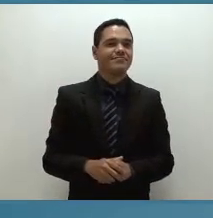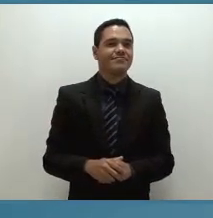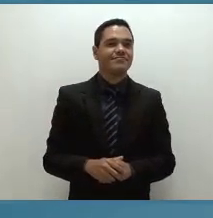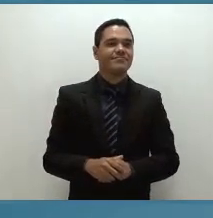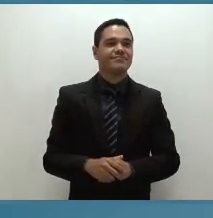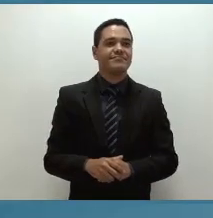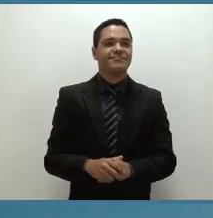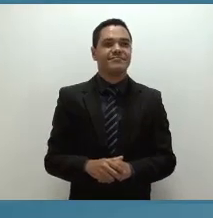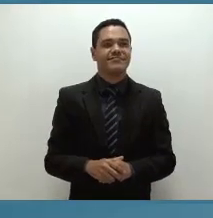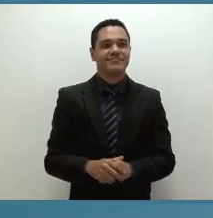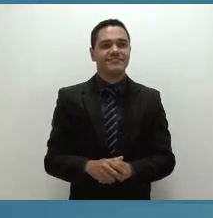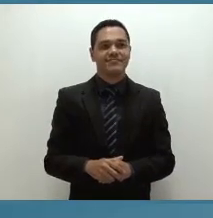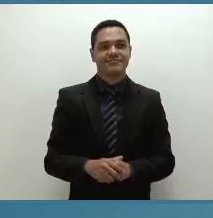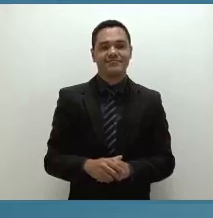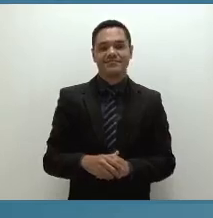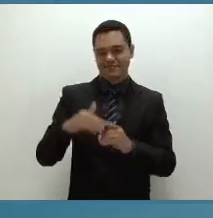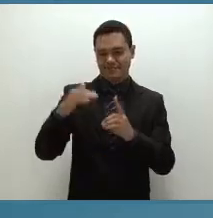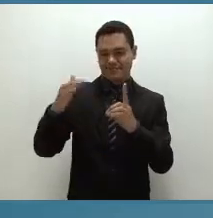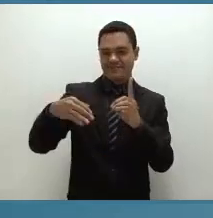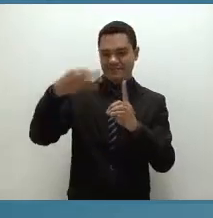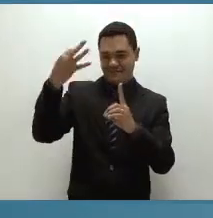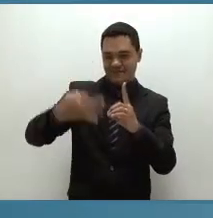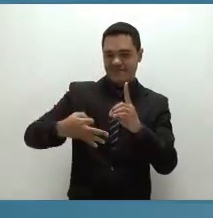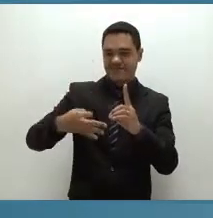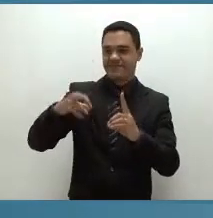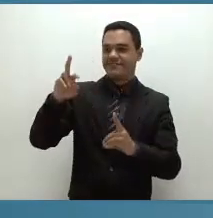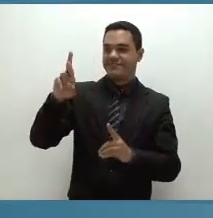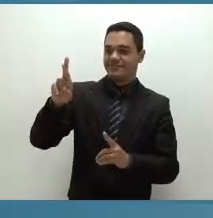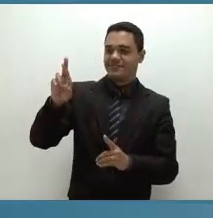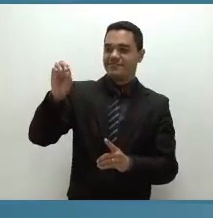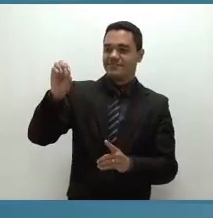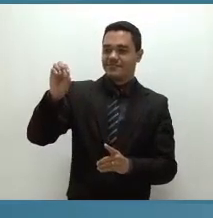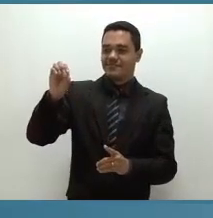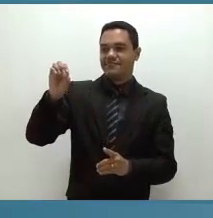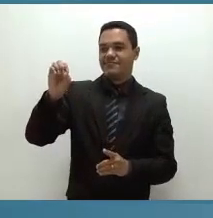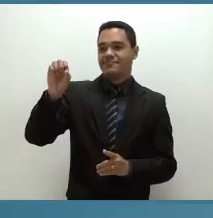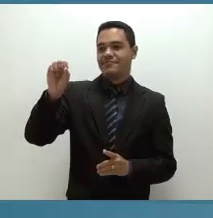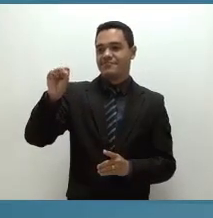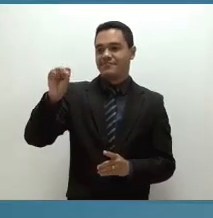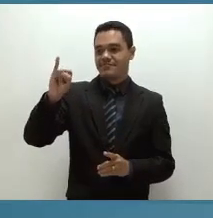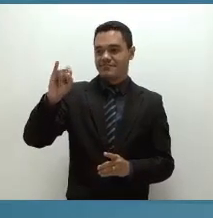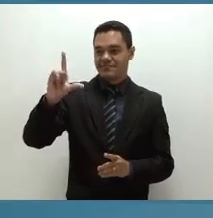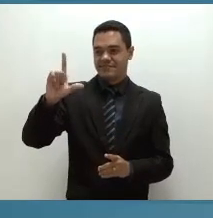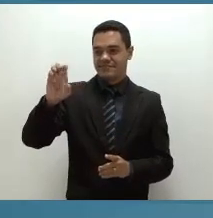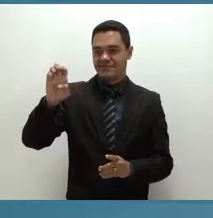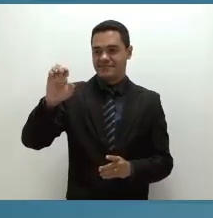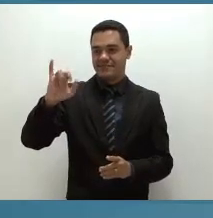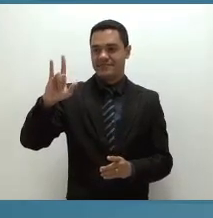desembargadora Rosileide, Vossa Excelência. Obrigada, presidente.